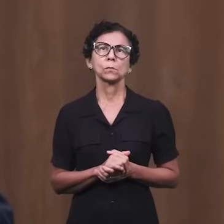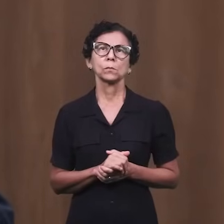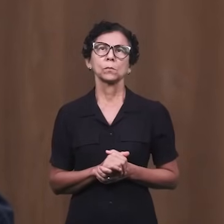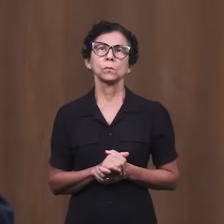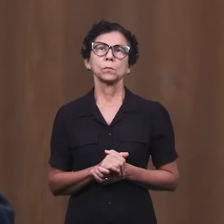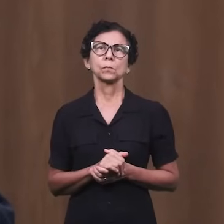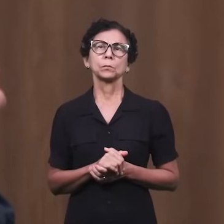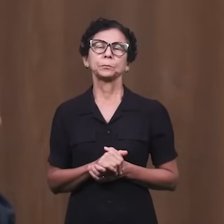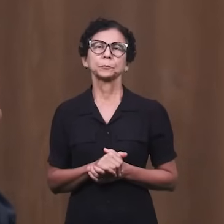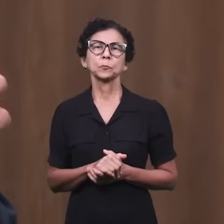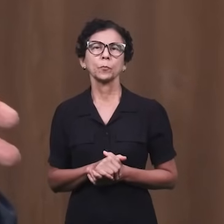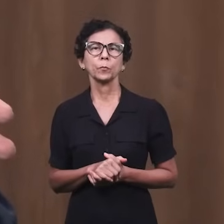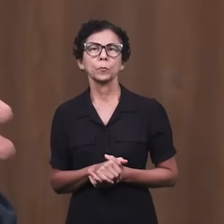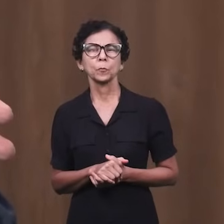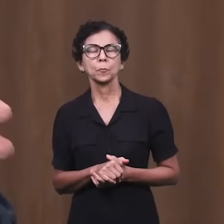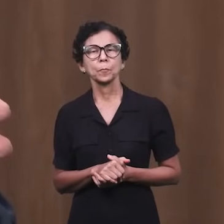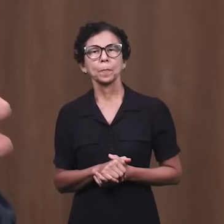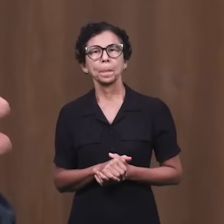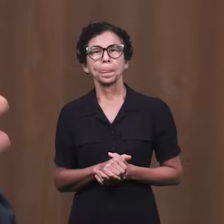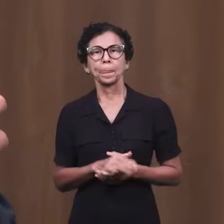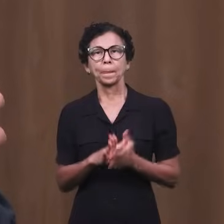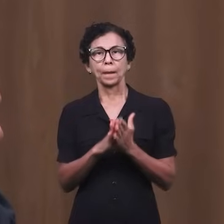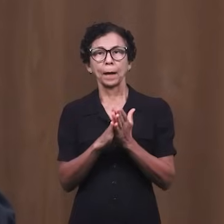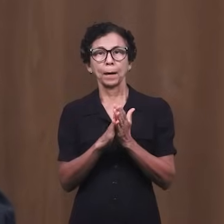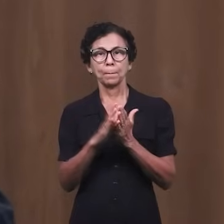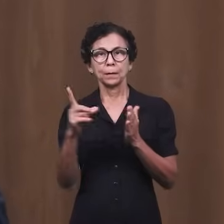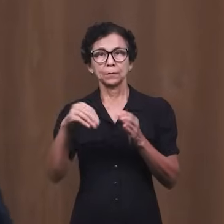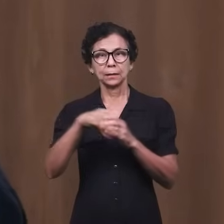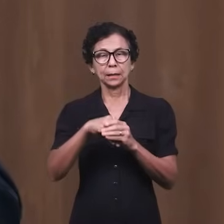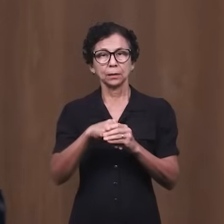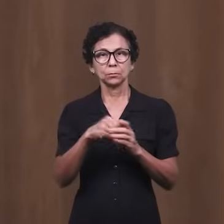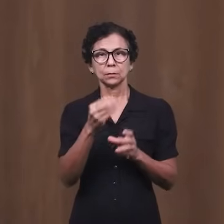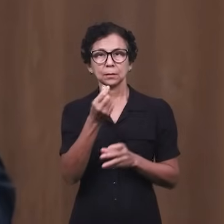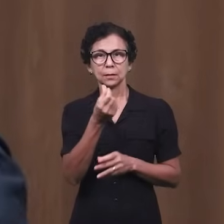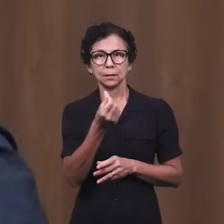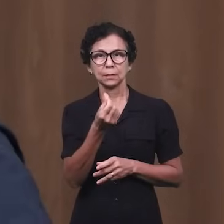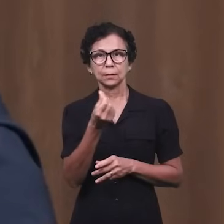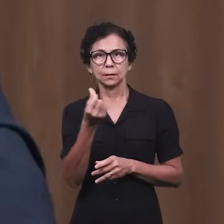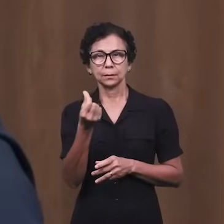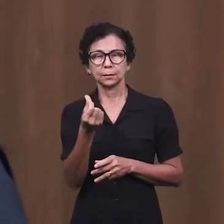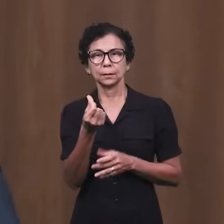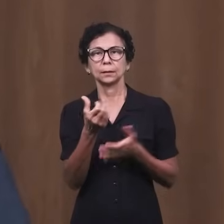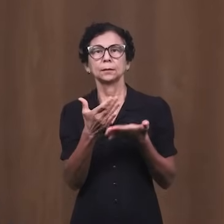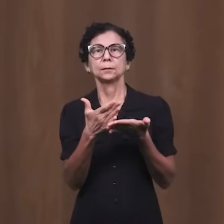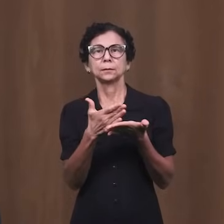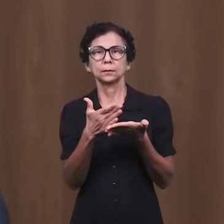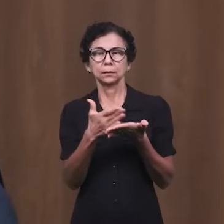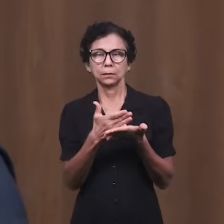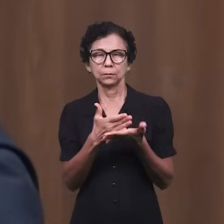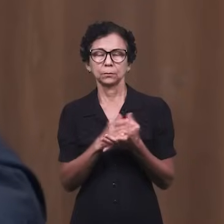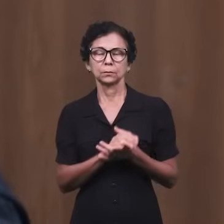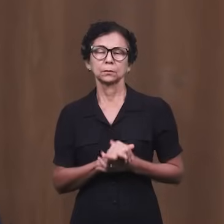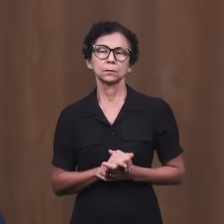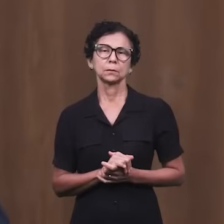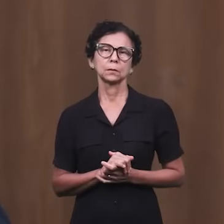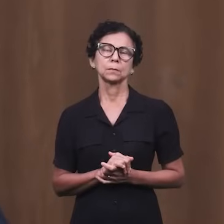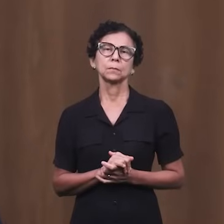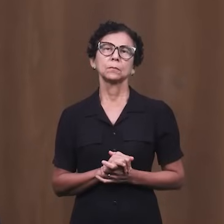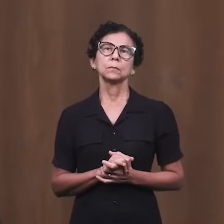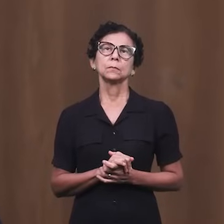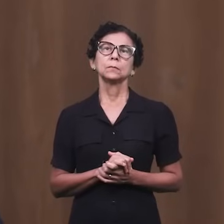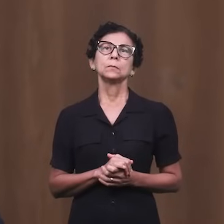Bíblia nós temos 66 Livros se fosse para nós alcançarmos